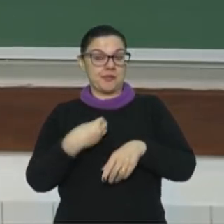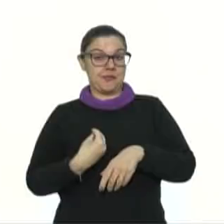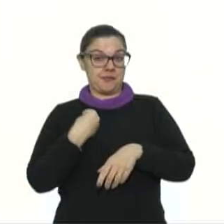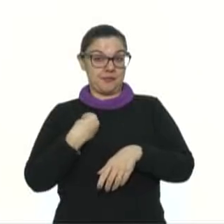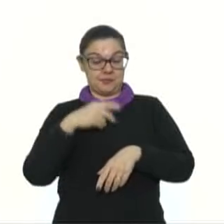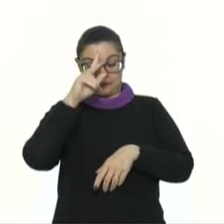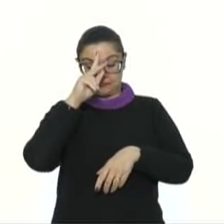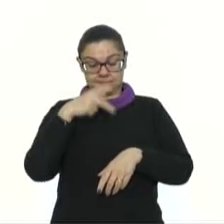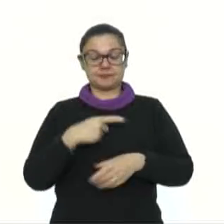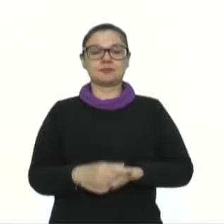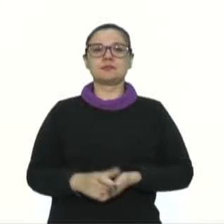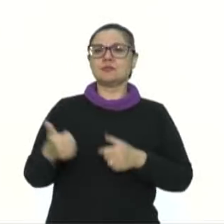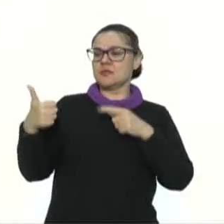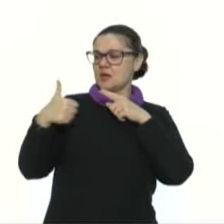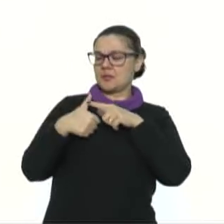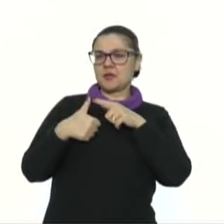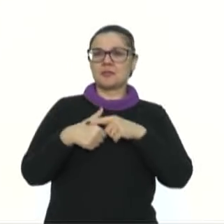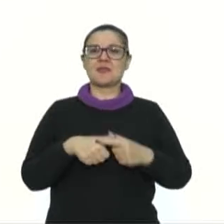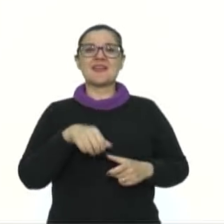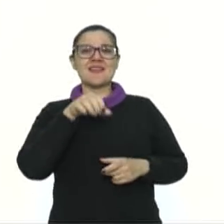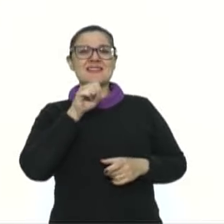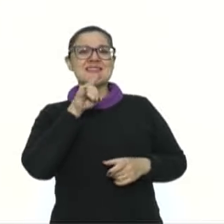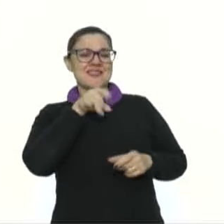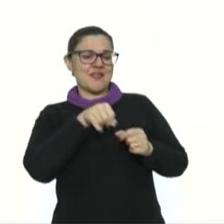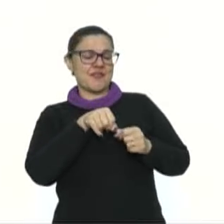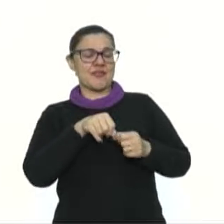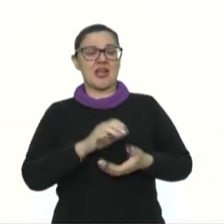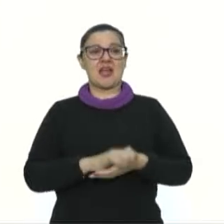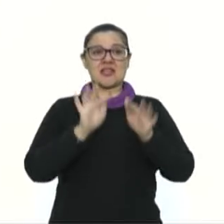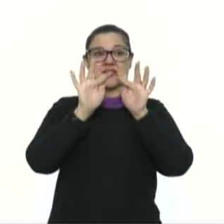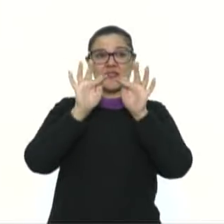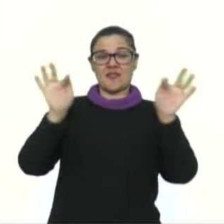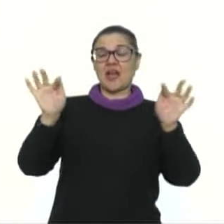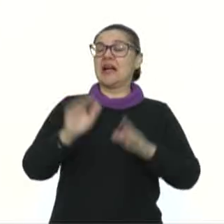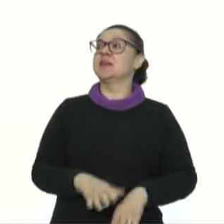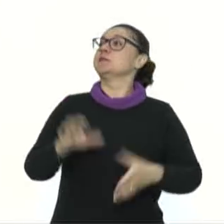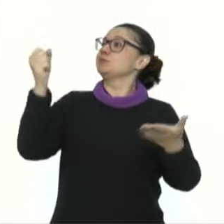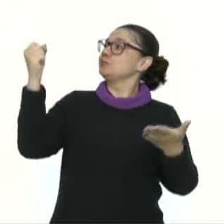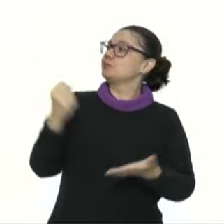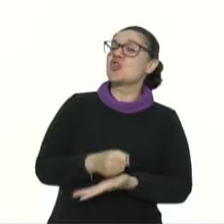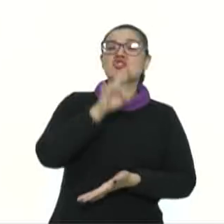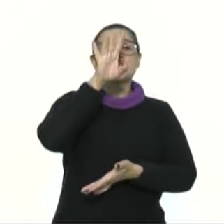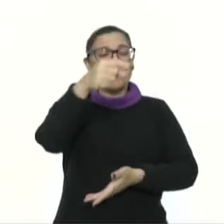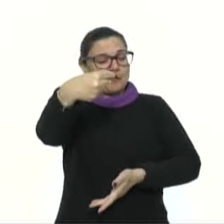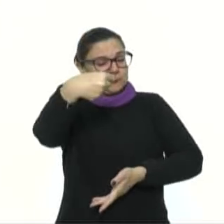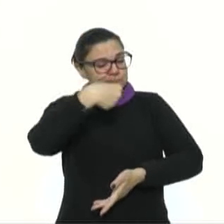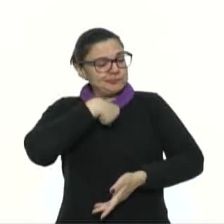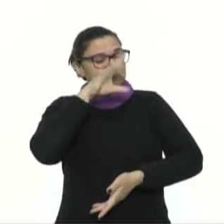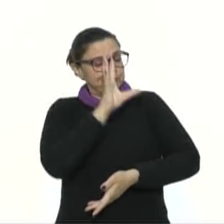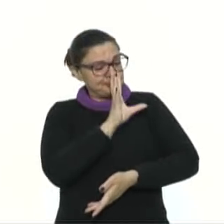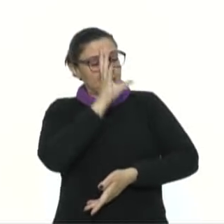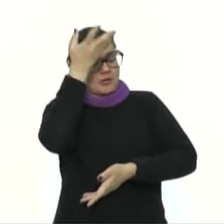Vamos lá. Número 1. Se frases como isso só acontece comigo